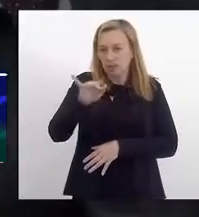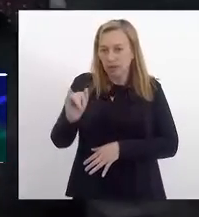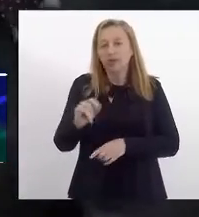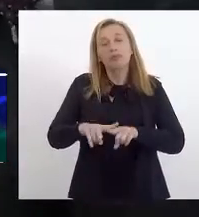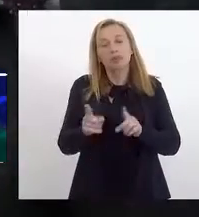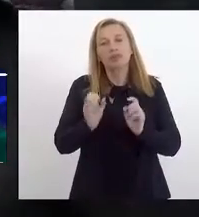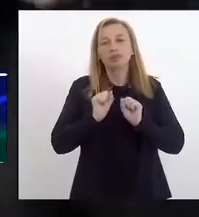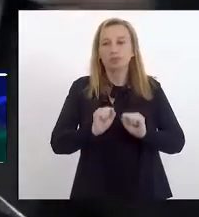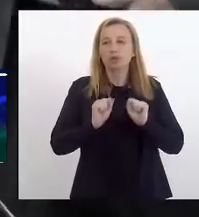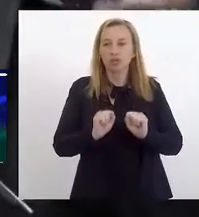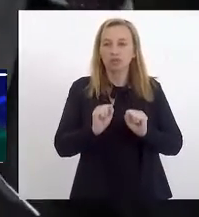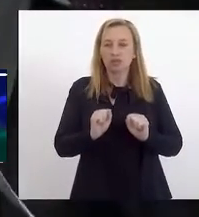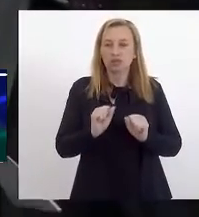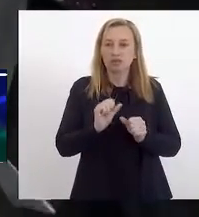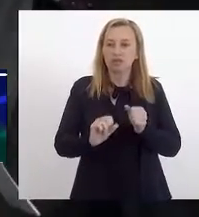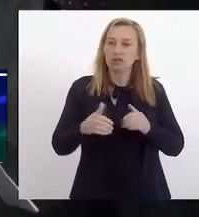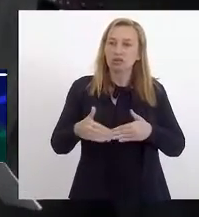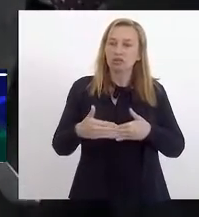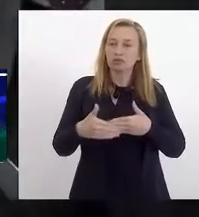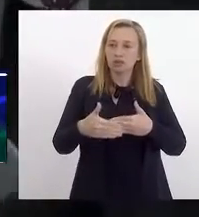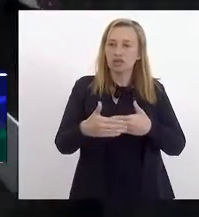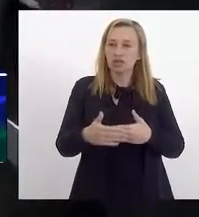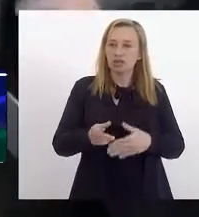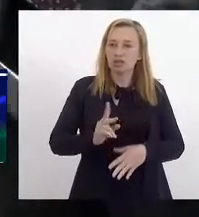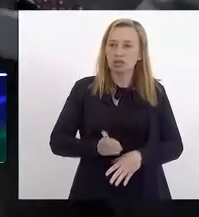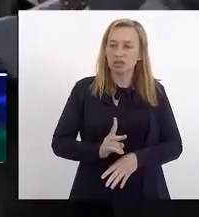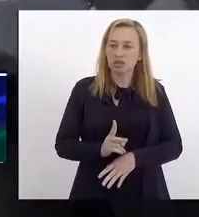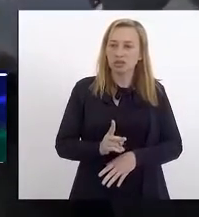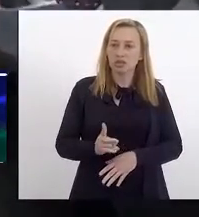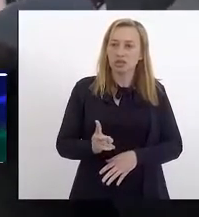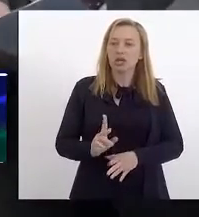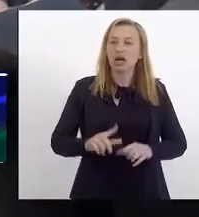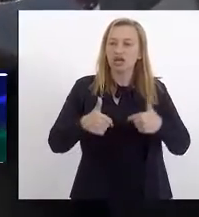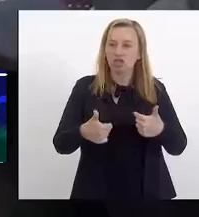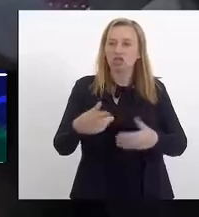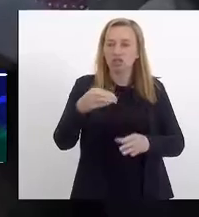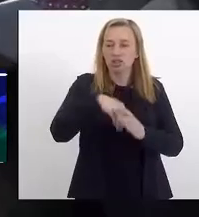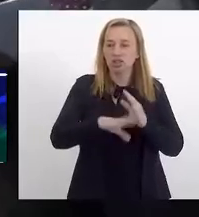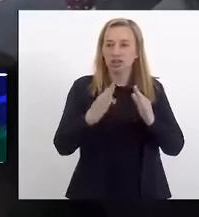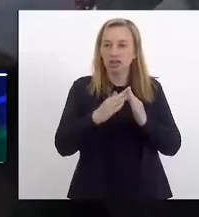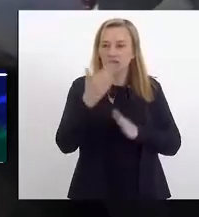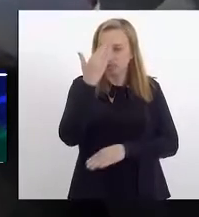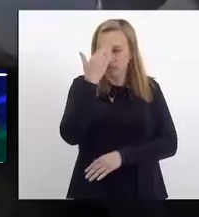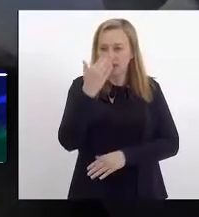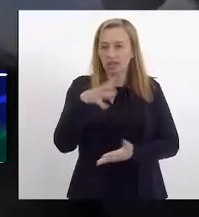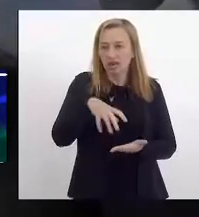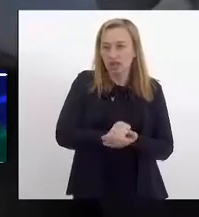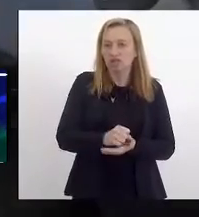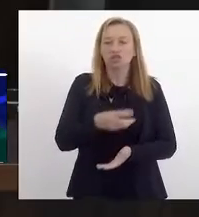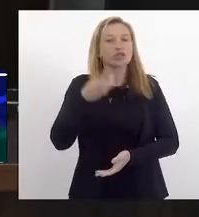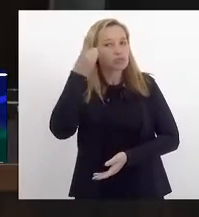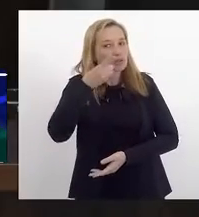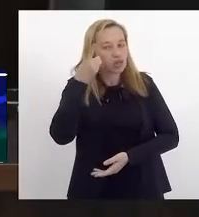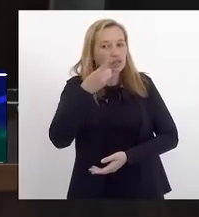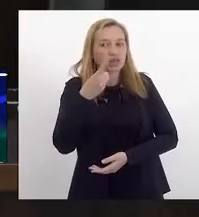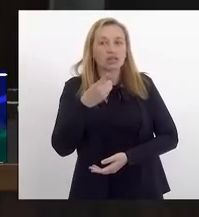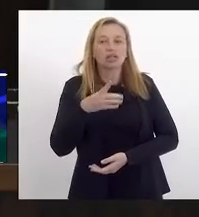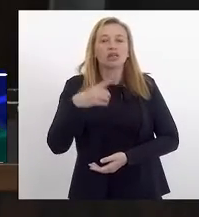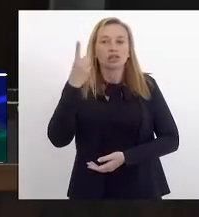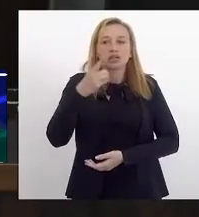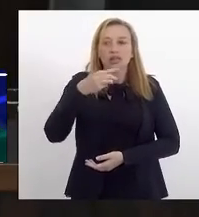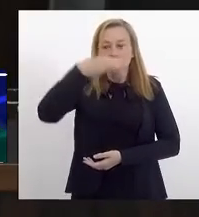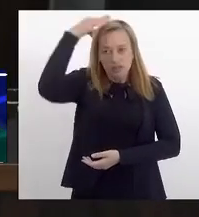gente possa fazer o processo correr normalmente aqui dentro da casa. Muito obrigada. Feito o registro, deputada. Para emitir parecer, deputado